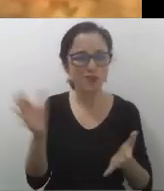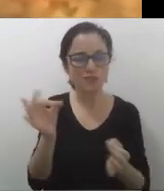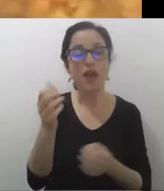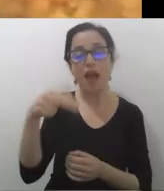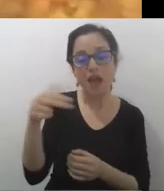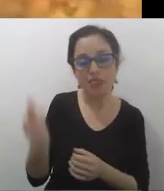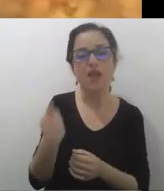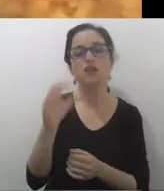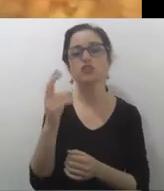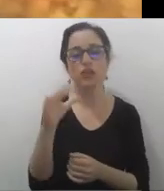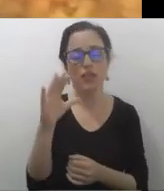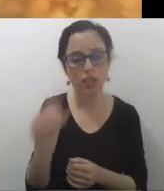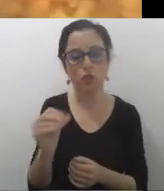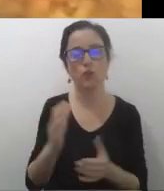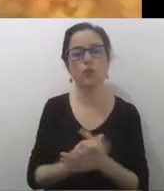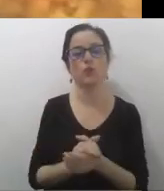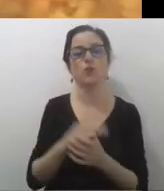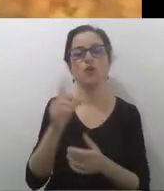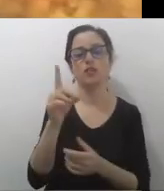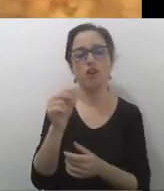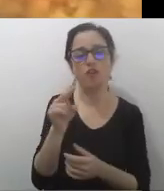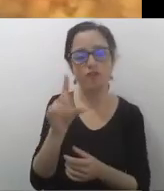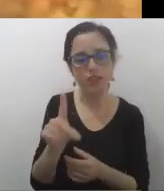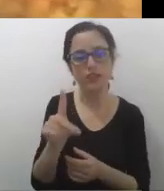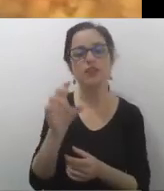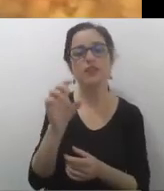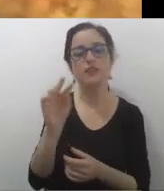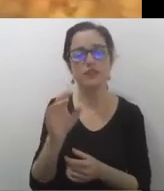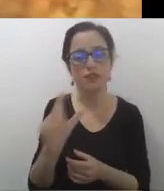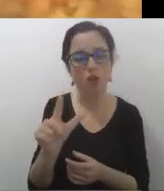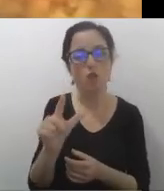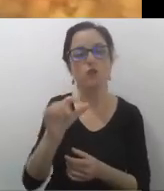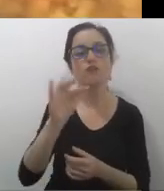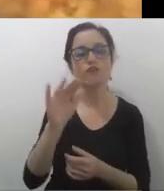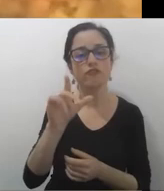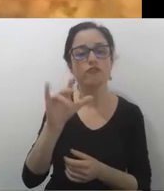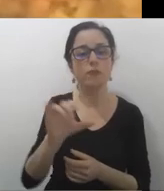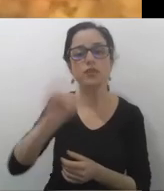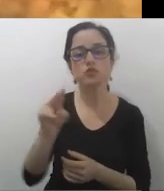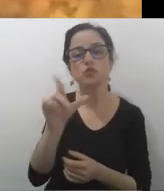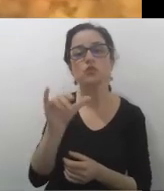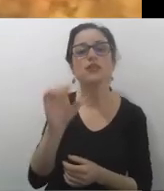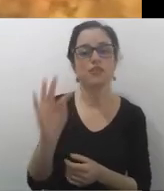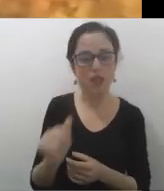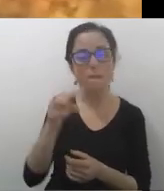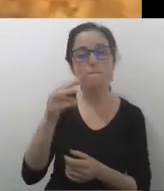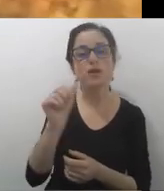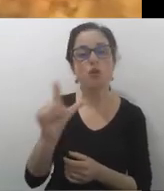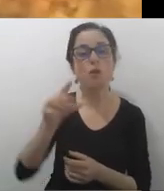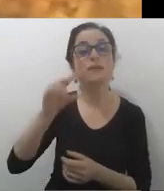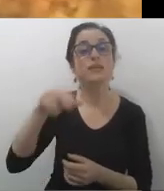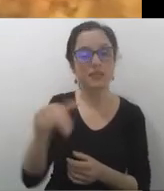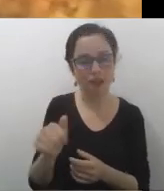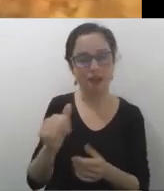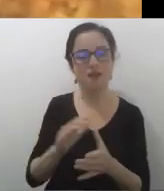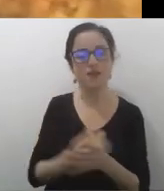hoje, a Ana Luísa Nobre, Chico Homem de Mello, David Oswald, Ethel Leon, Filipe Scovino, Julieta Gonzalez, Malu von